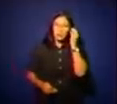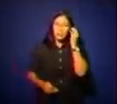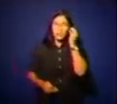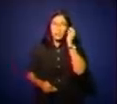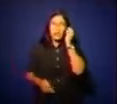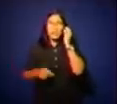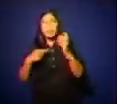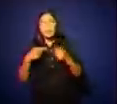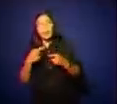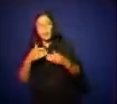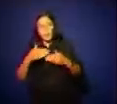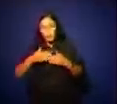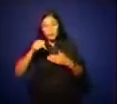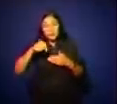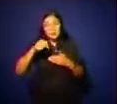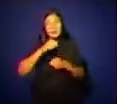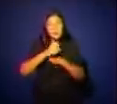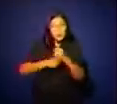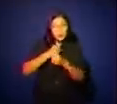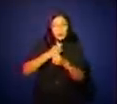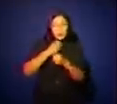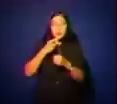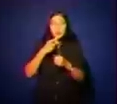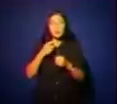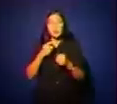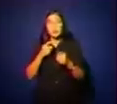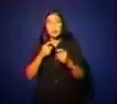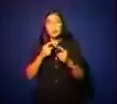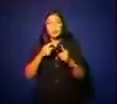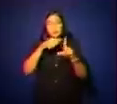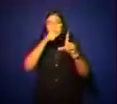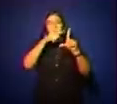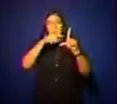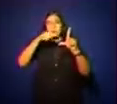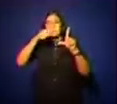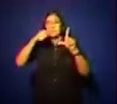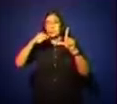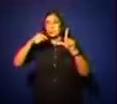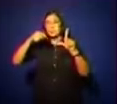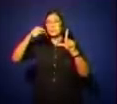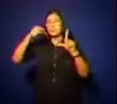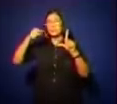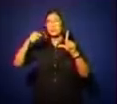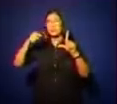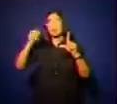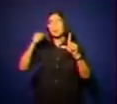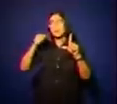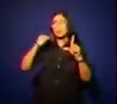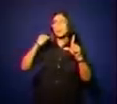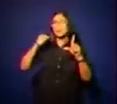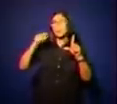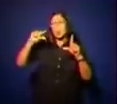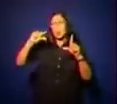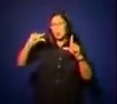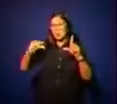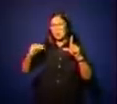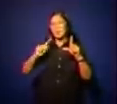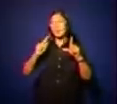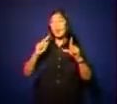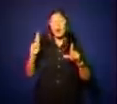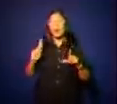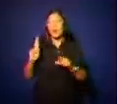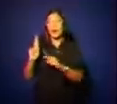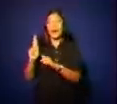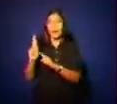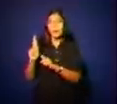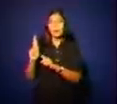deste ano a curva deixou de precificar a quedas o real que